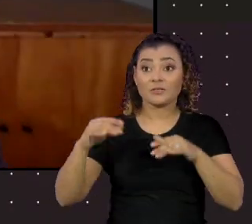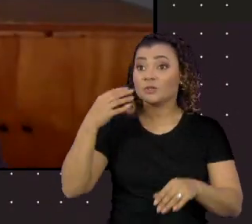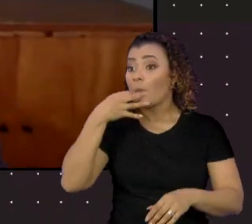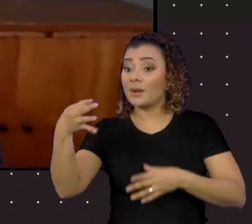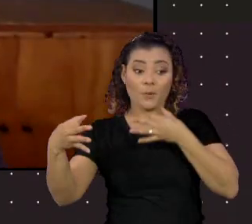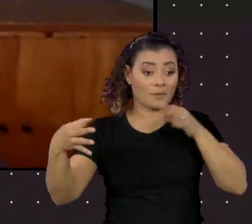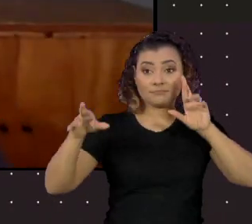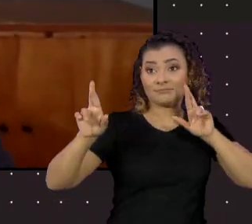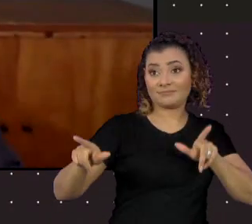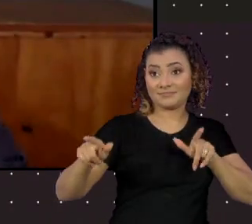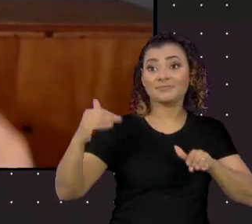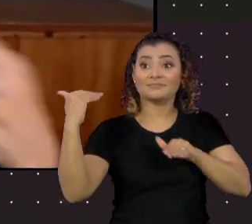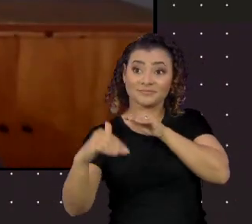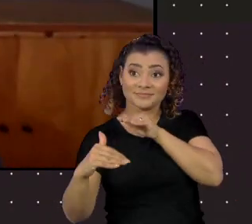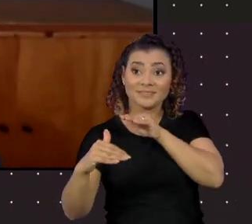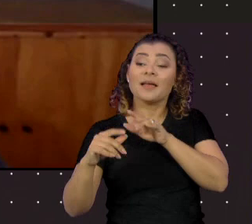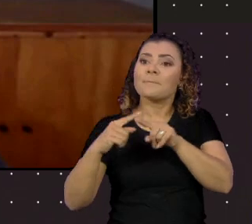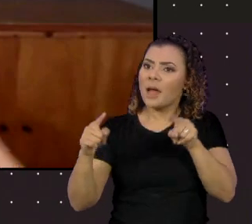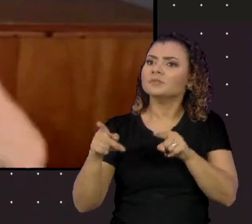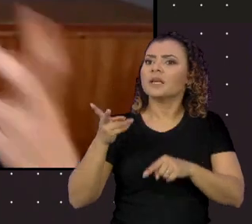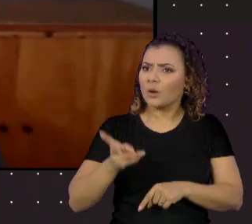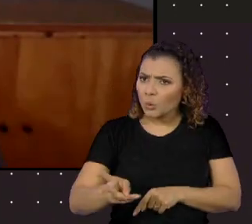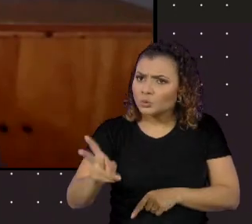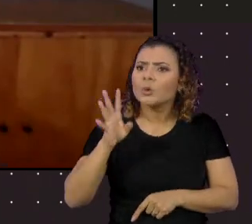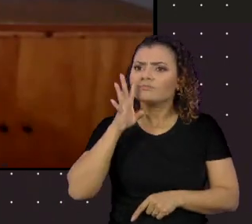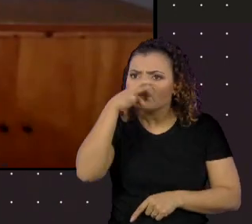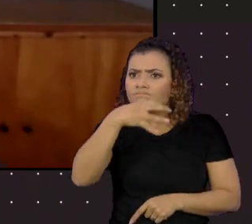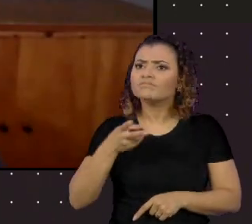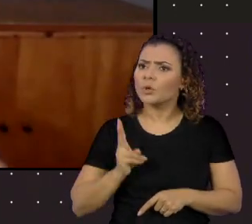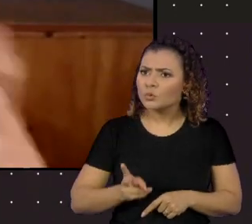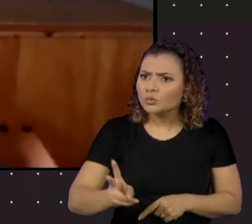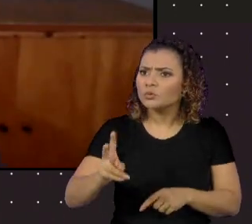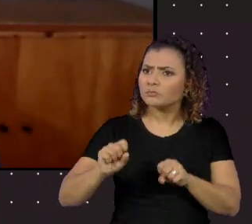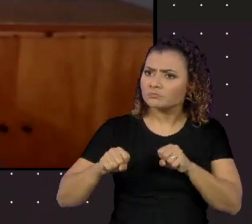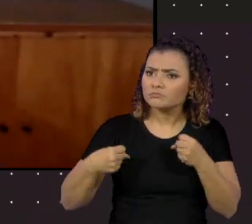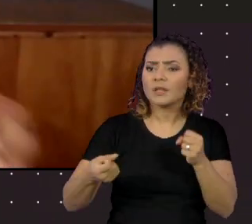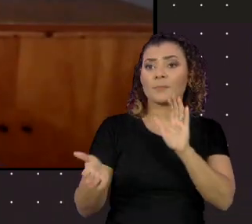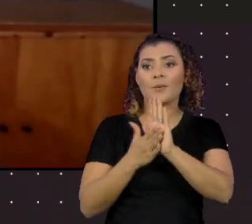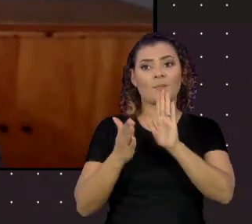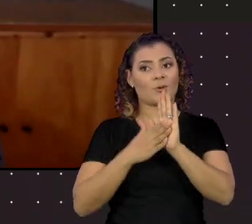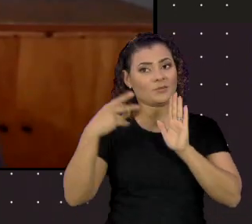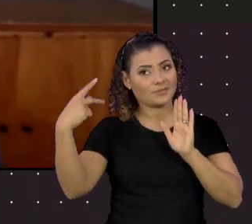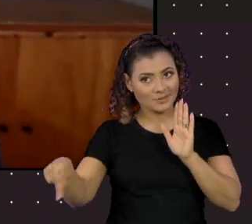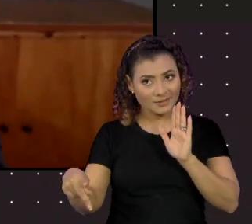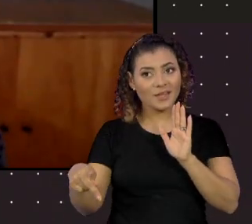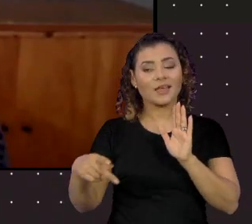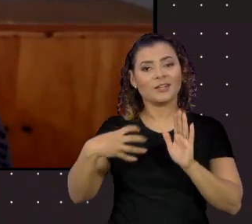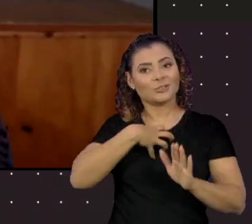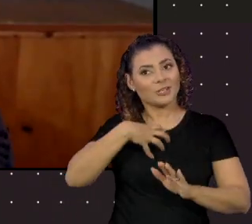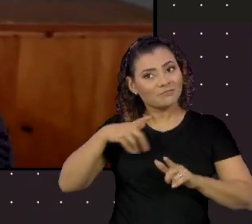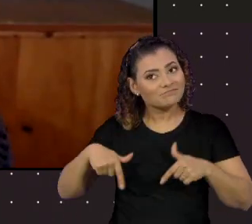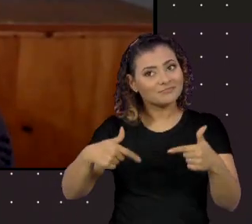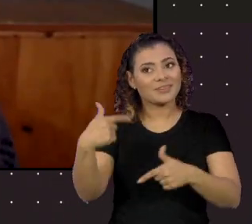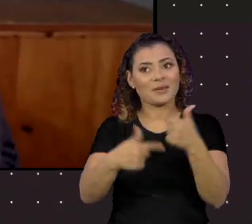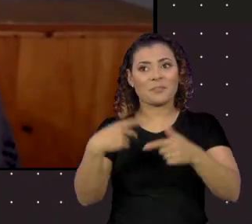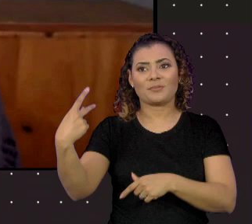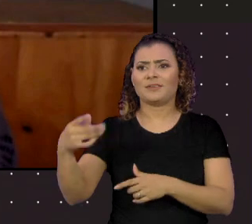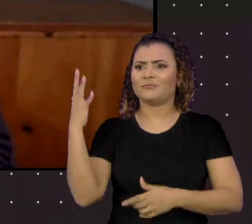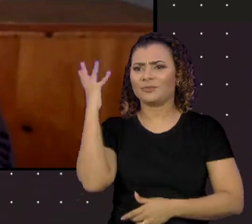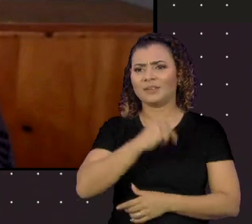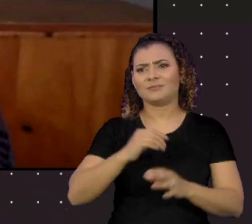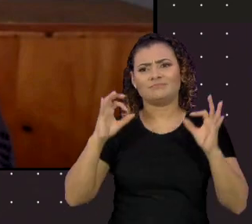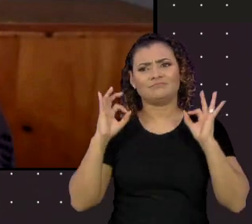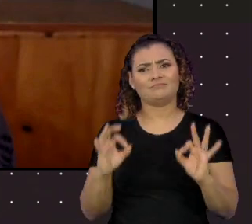discordava muito, e ele seguiu e foi firme na sua proposta, na sua encenação. Foi muito lindo,